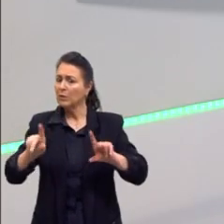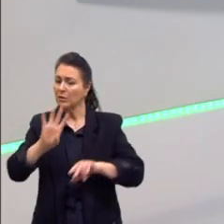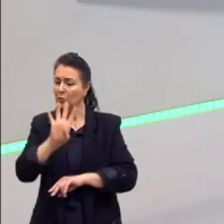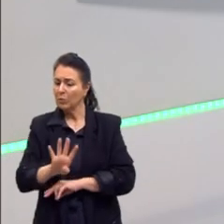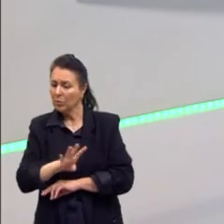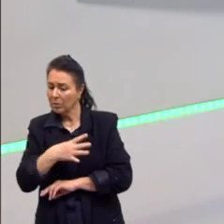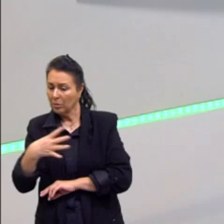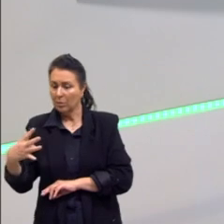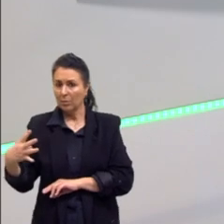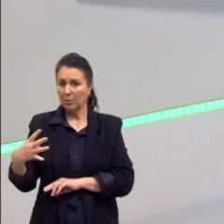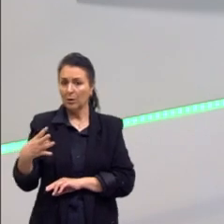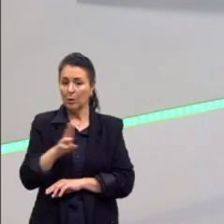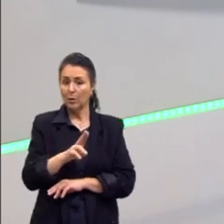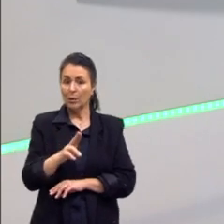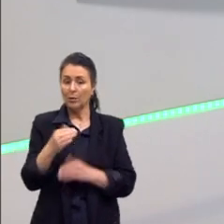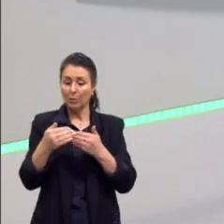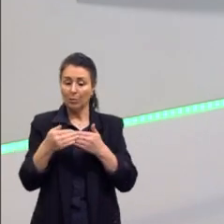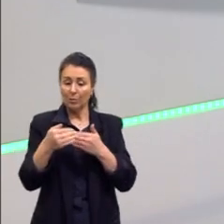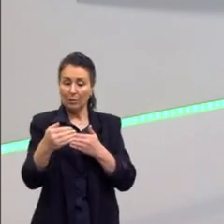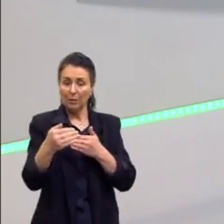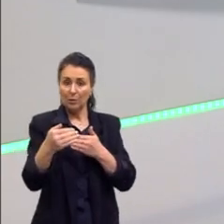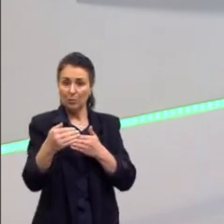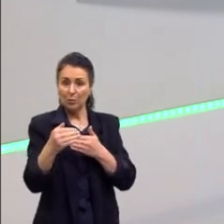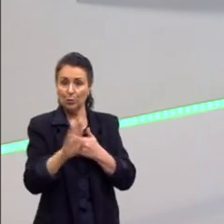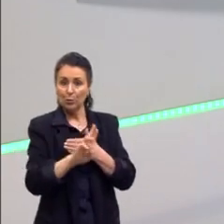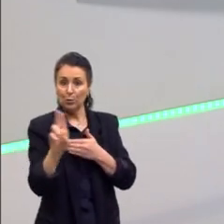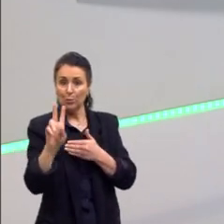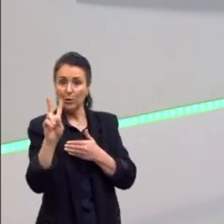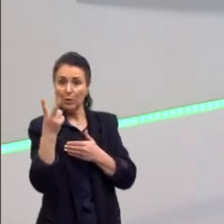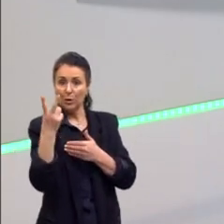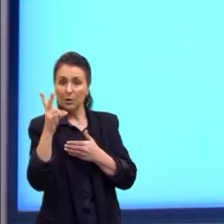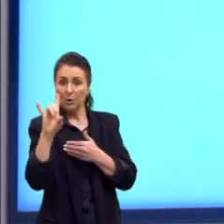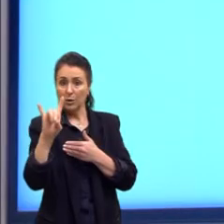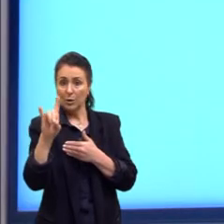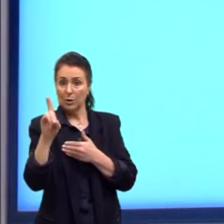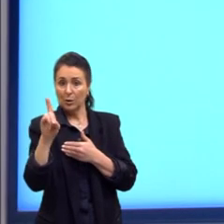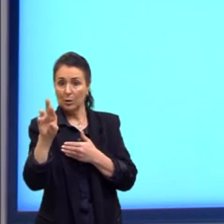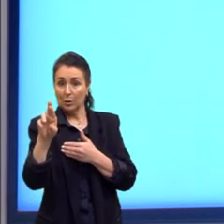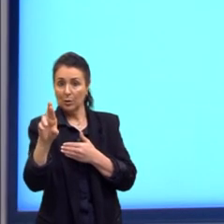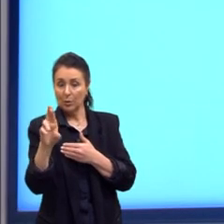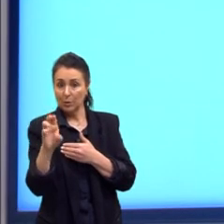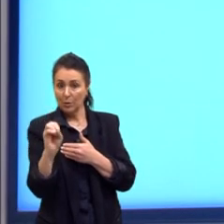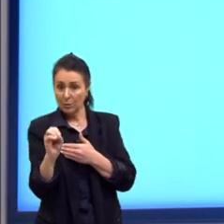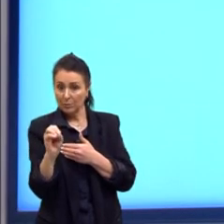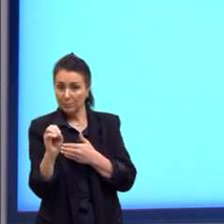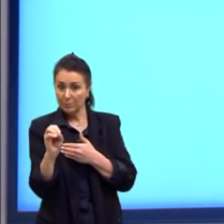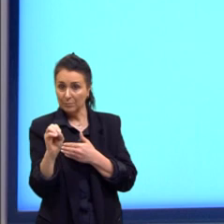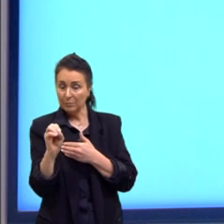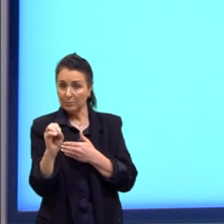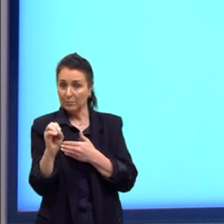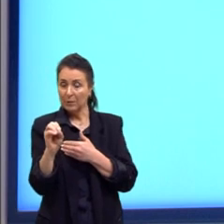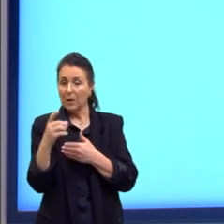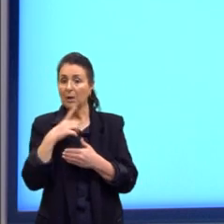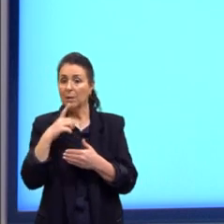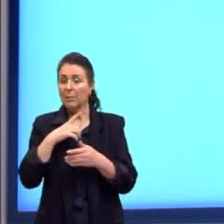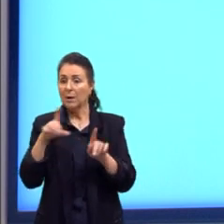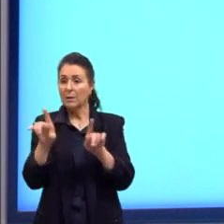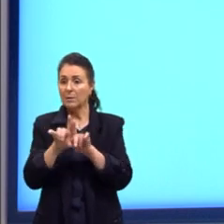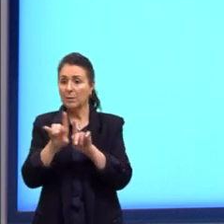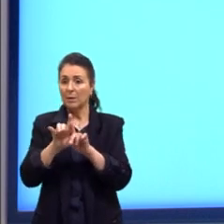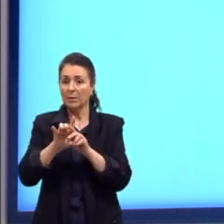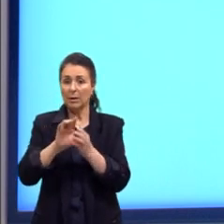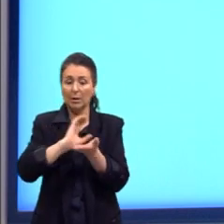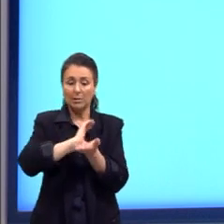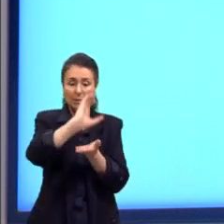porque a frente do nome vai ver o hydroxy tá mais o radical que seria as ramificações o pior por